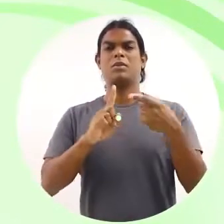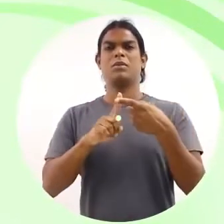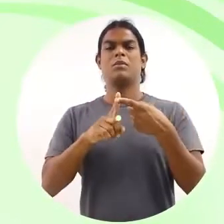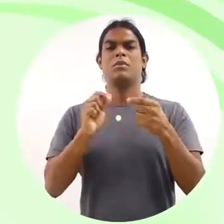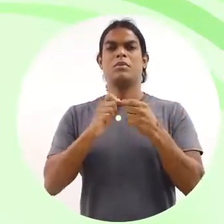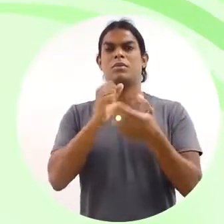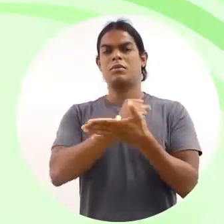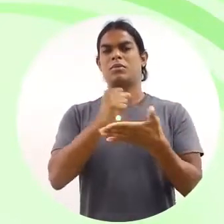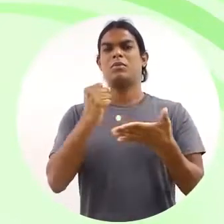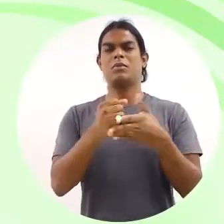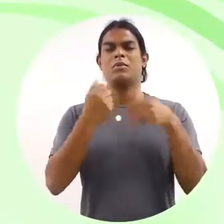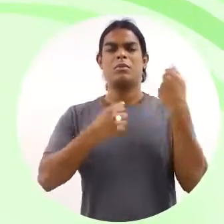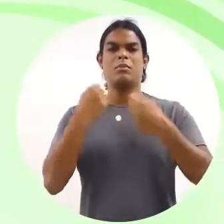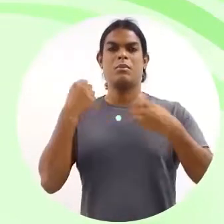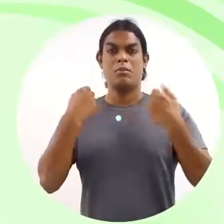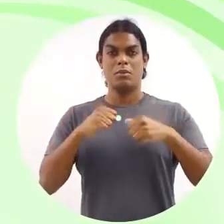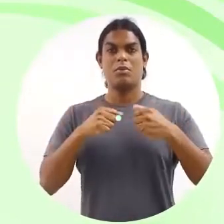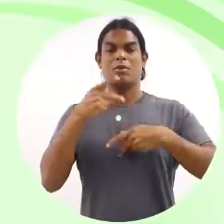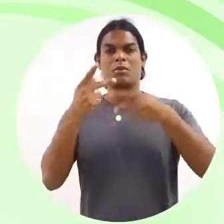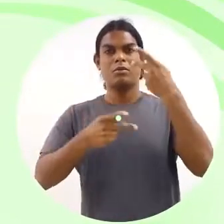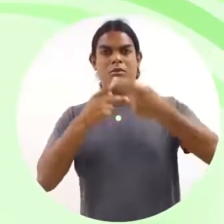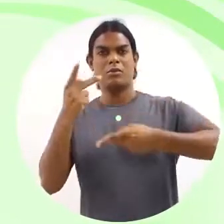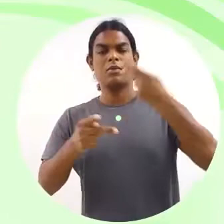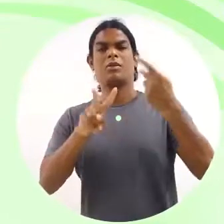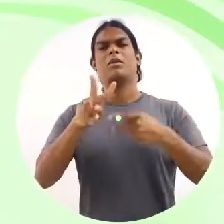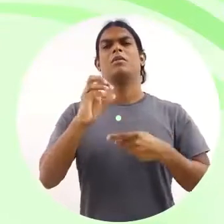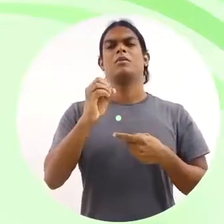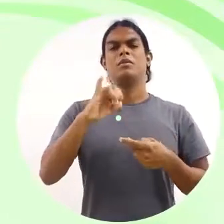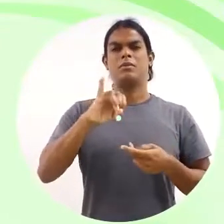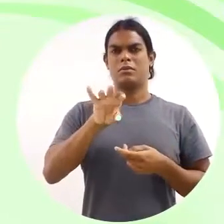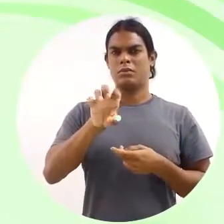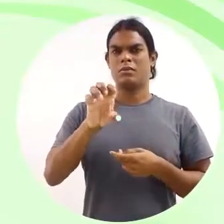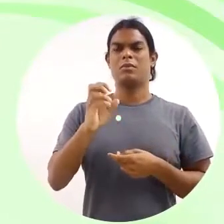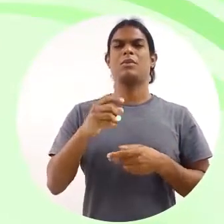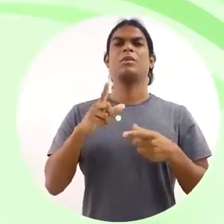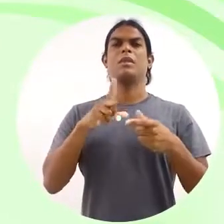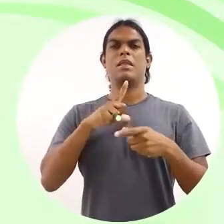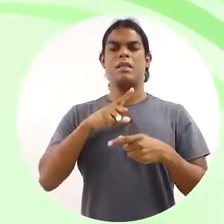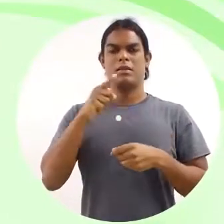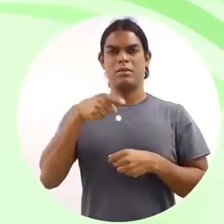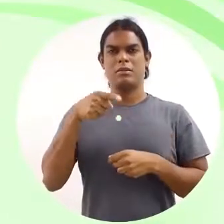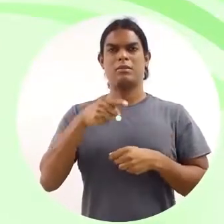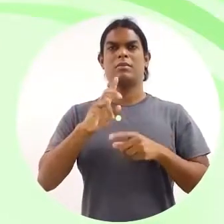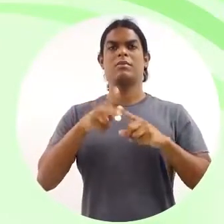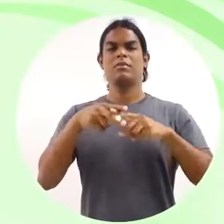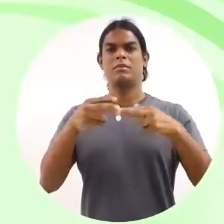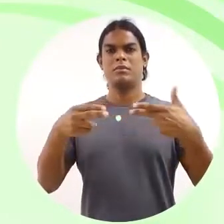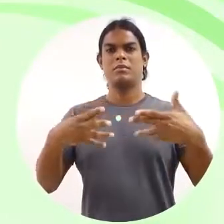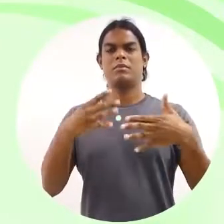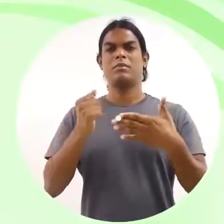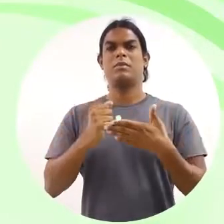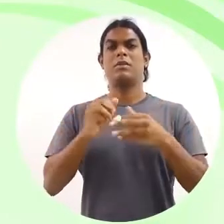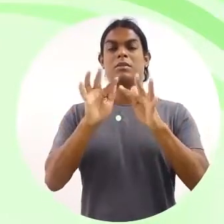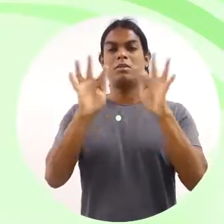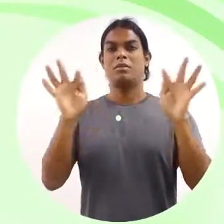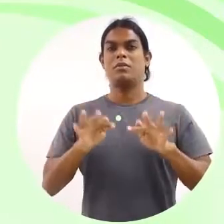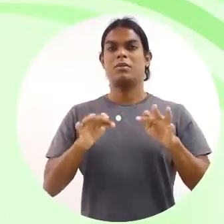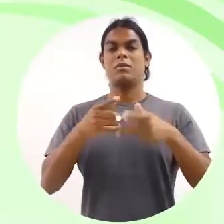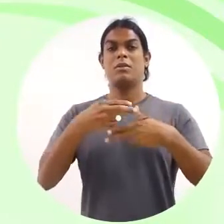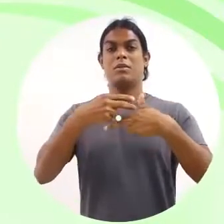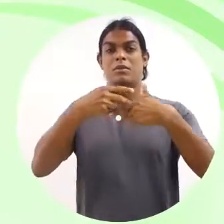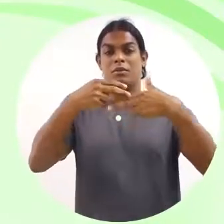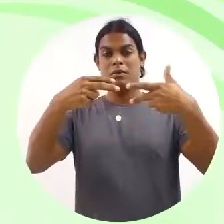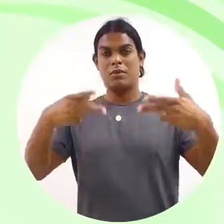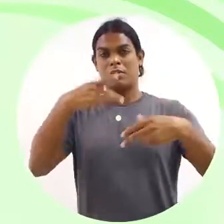fui fazendo essa narração. Então imagine que o VoiceThread ele tem essa possibilidade. E melhor, de forma colaborativa, com várias